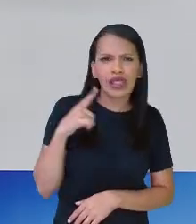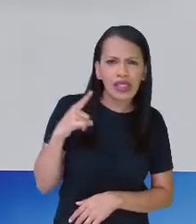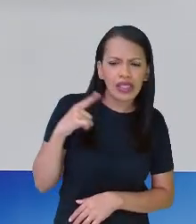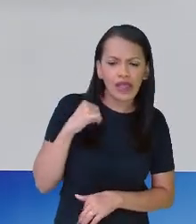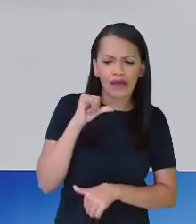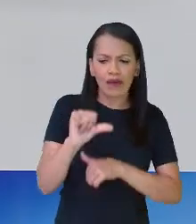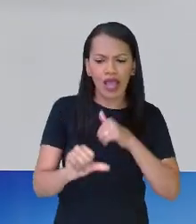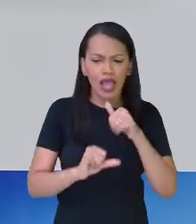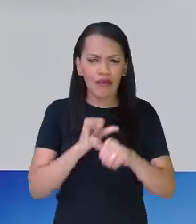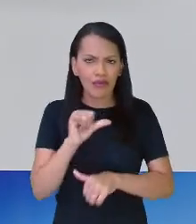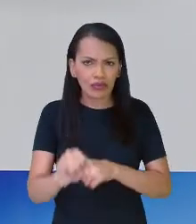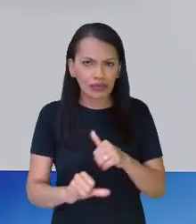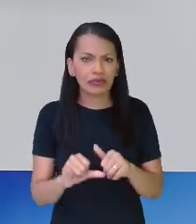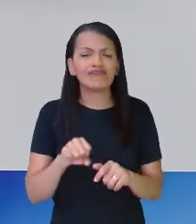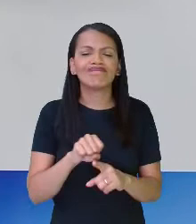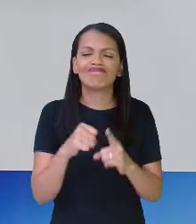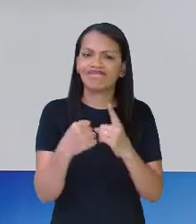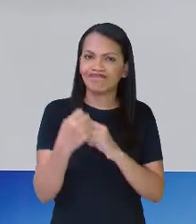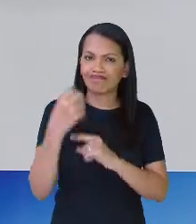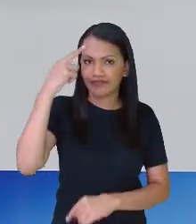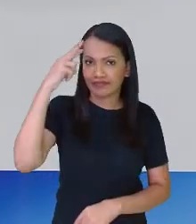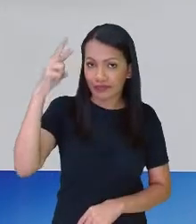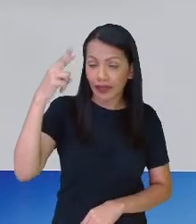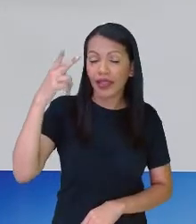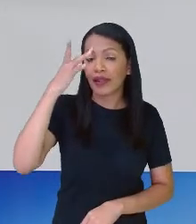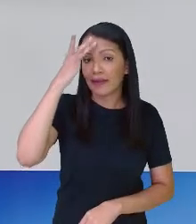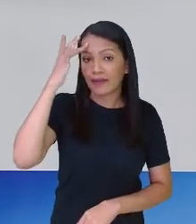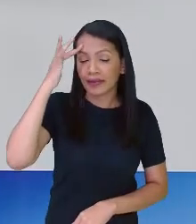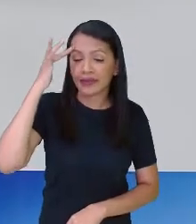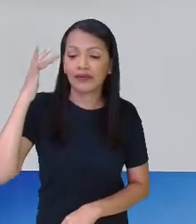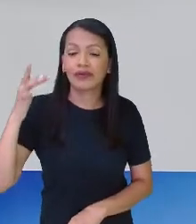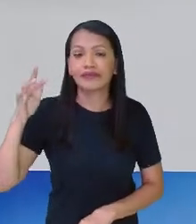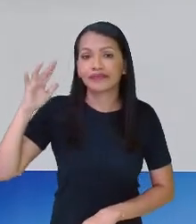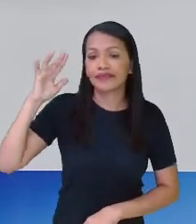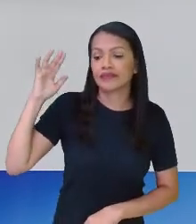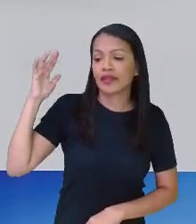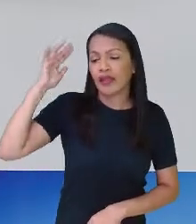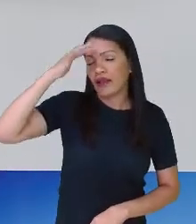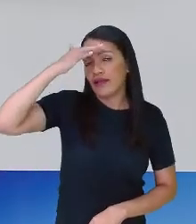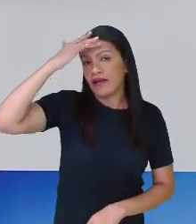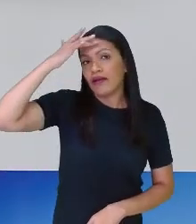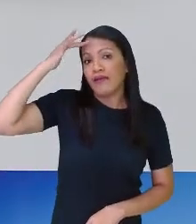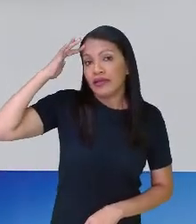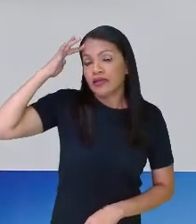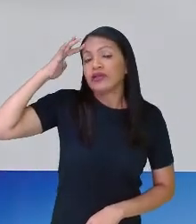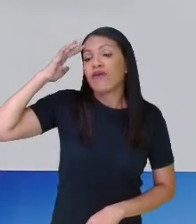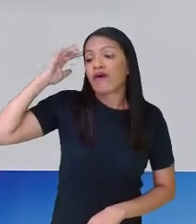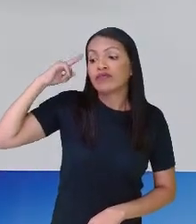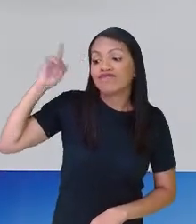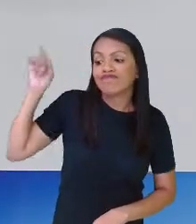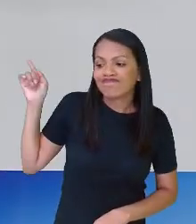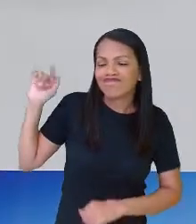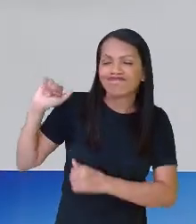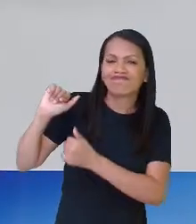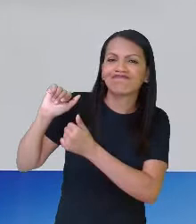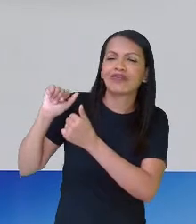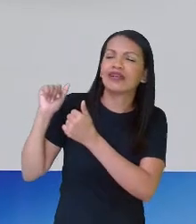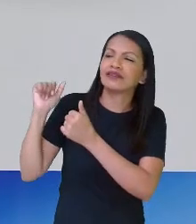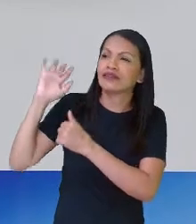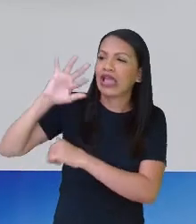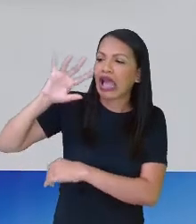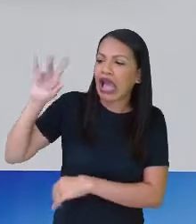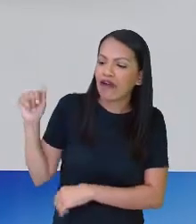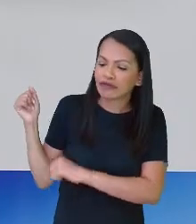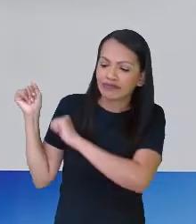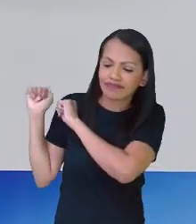na nossa sociedade, lembra? A população que veio da África não estava mais aceitando aquela situação, muitas pessoas que estavam aqui